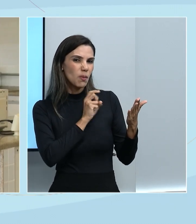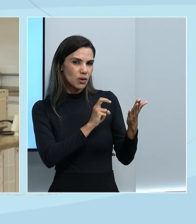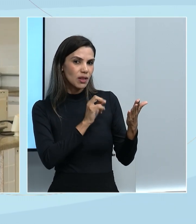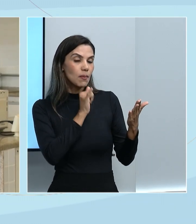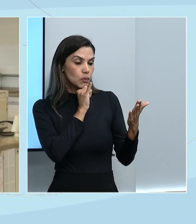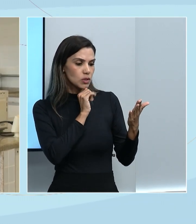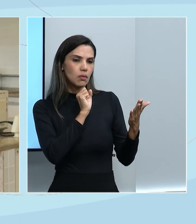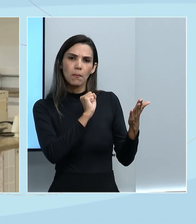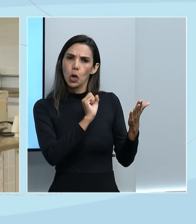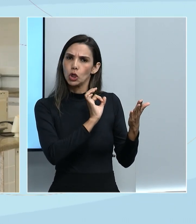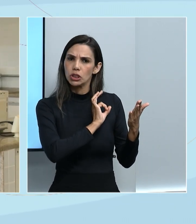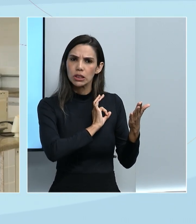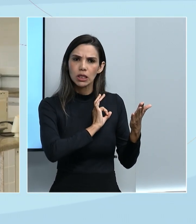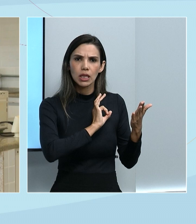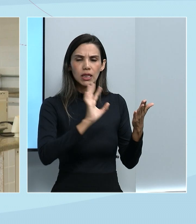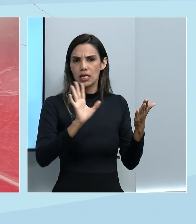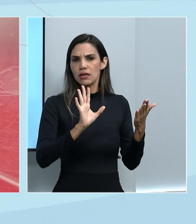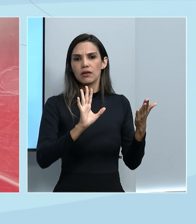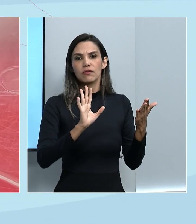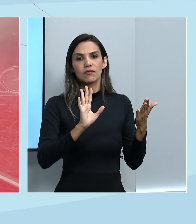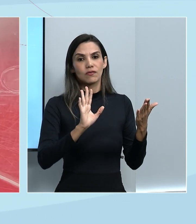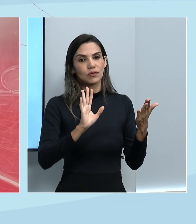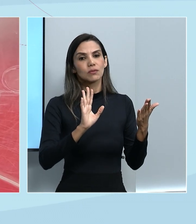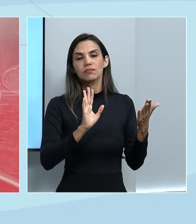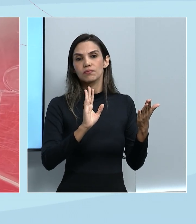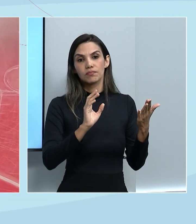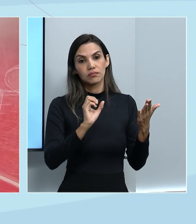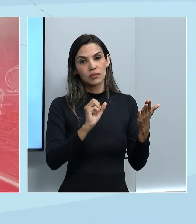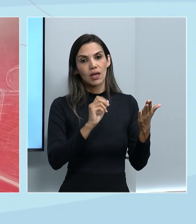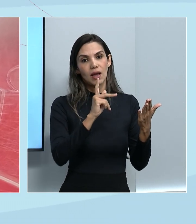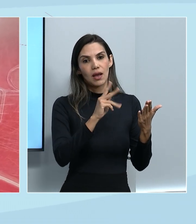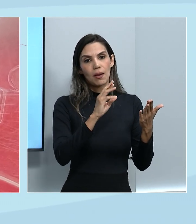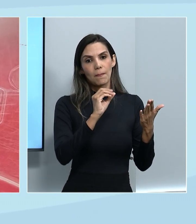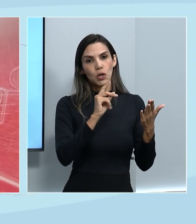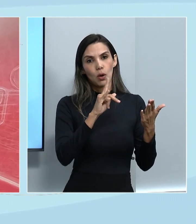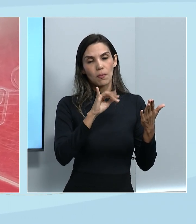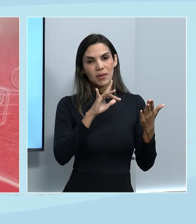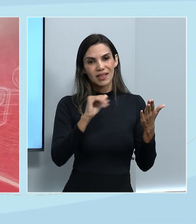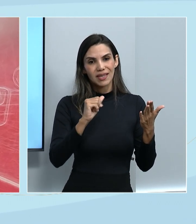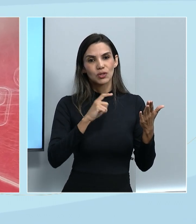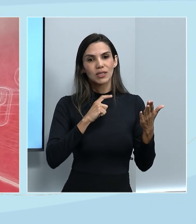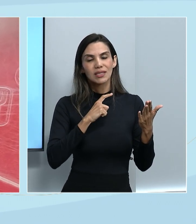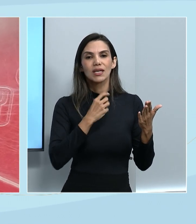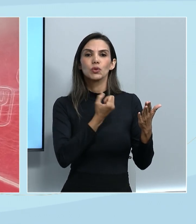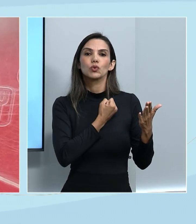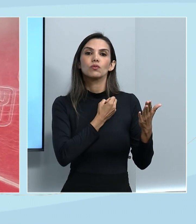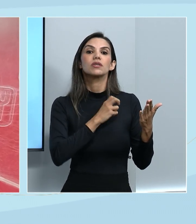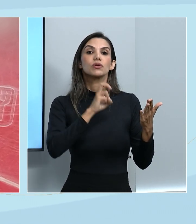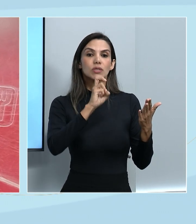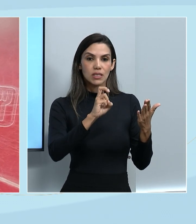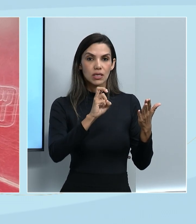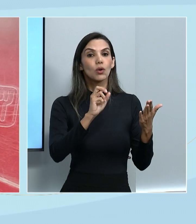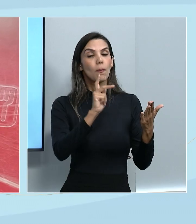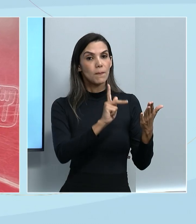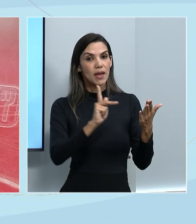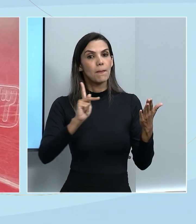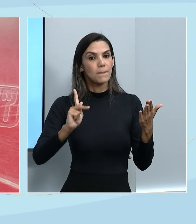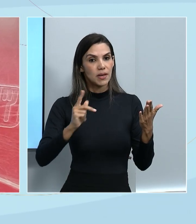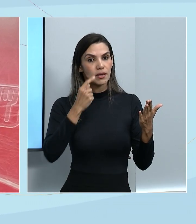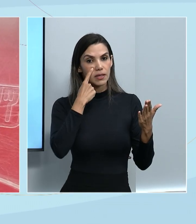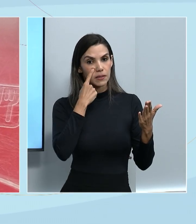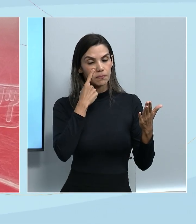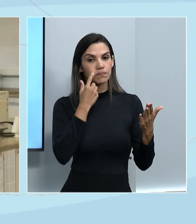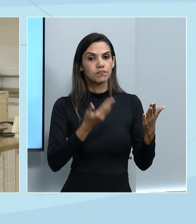ser totalmente de polipropileno, com símbolo de reciclagem com o número 5, ou PP